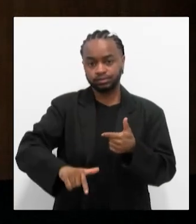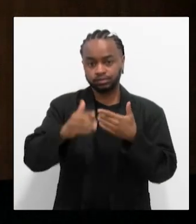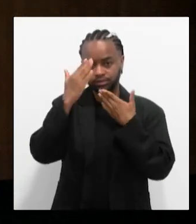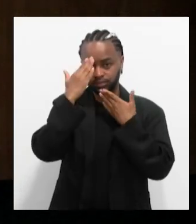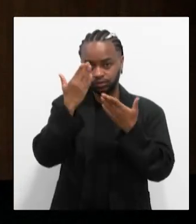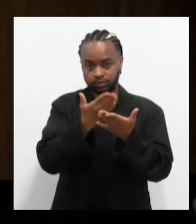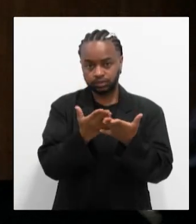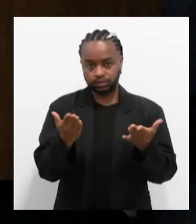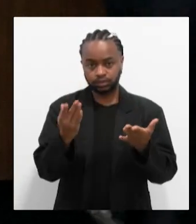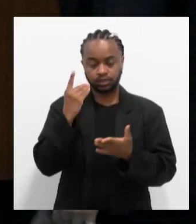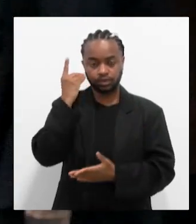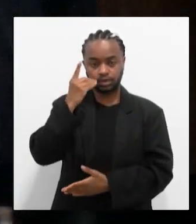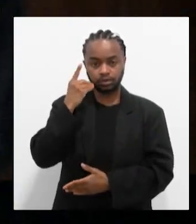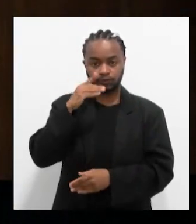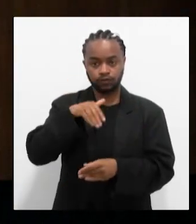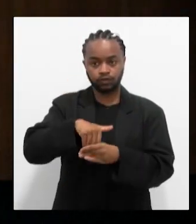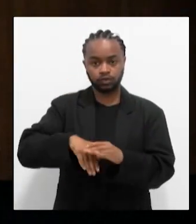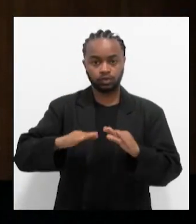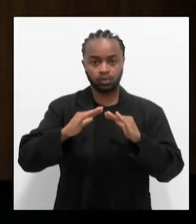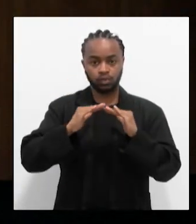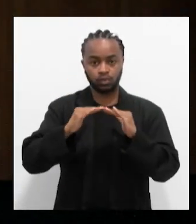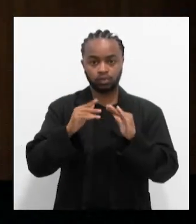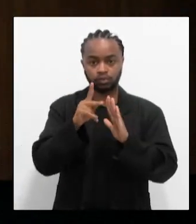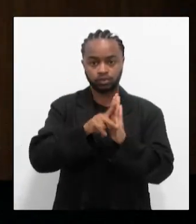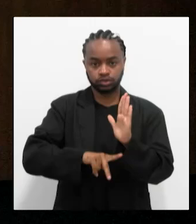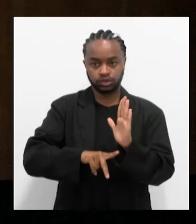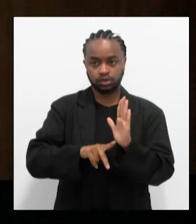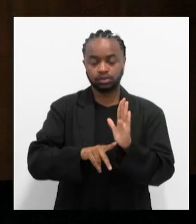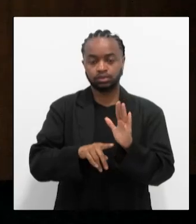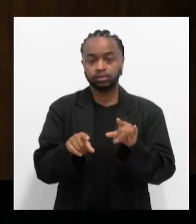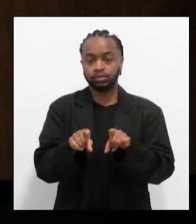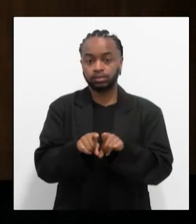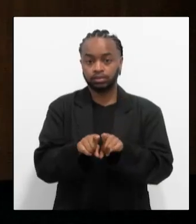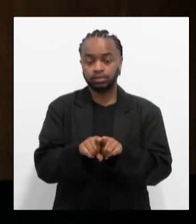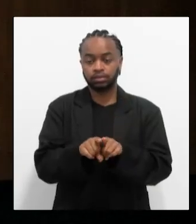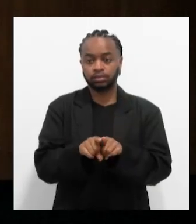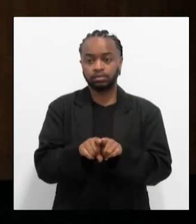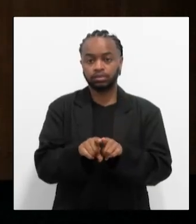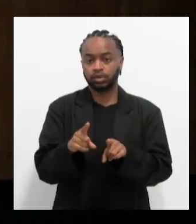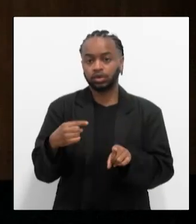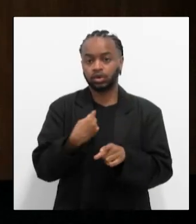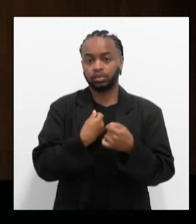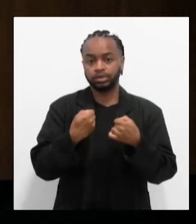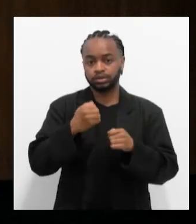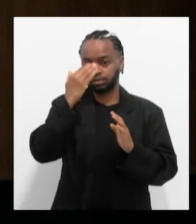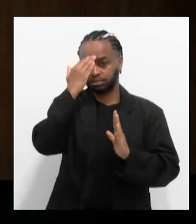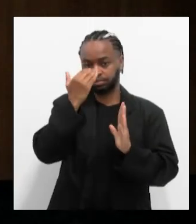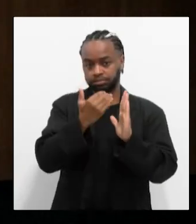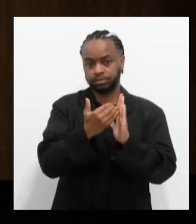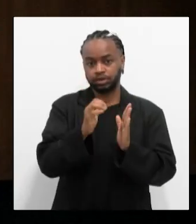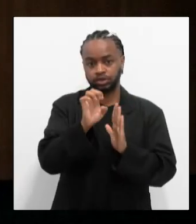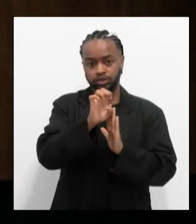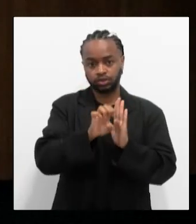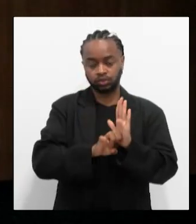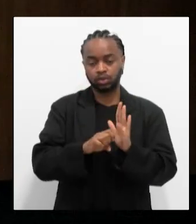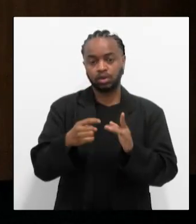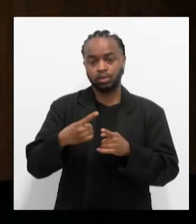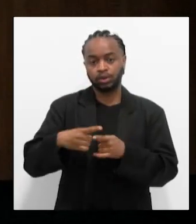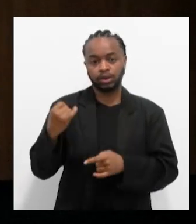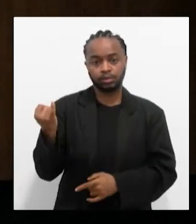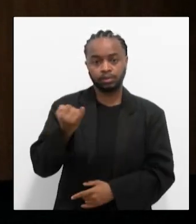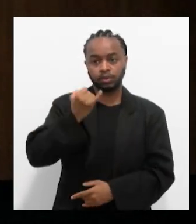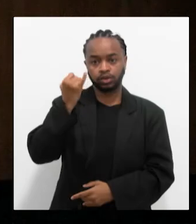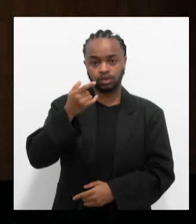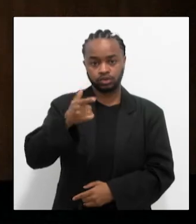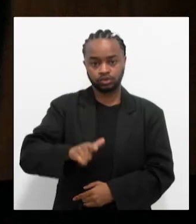todos os deputados e deputadas que votaram a favor desse projeto e que a gente faça cumprir esse estatuto, porque é muito importante,